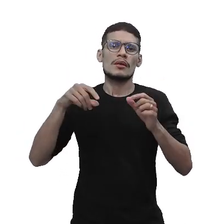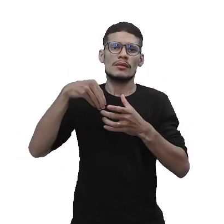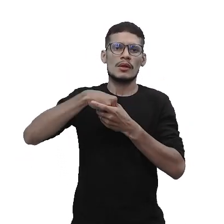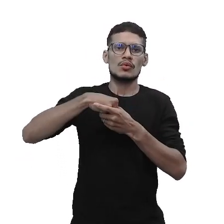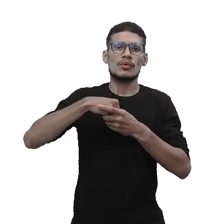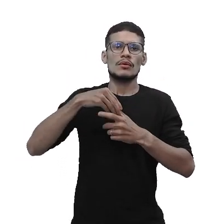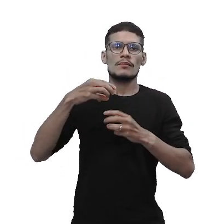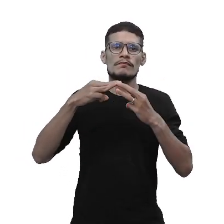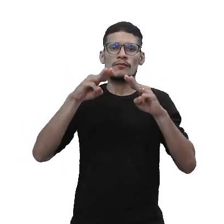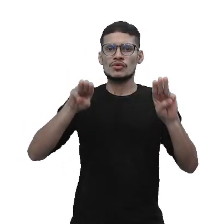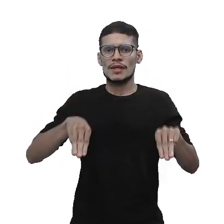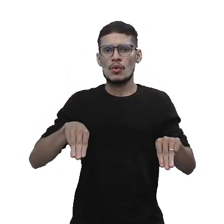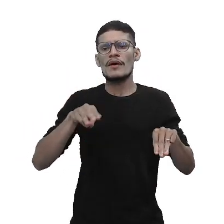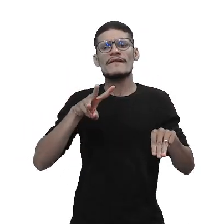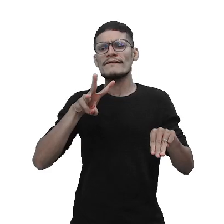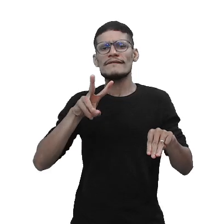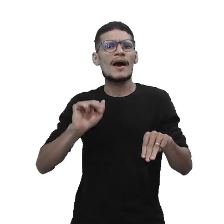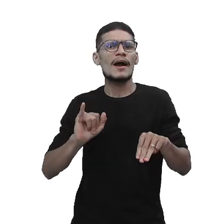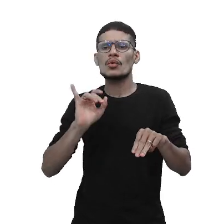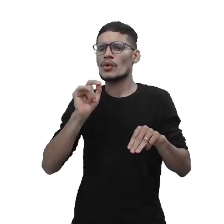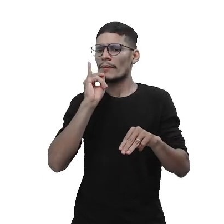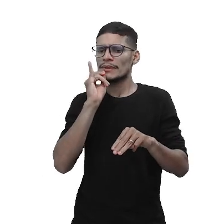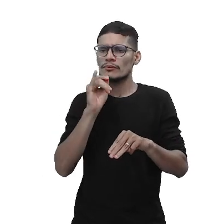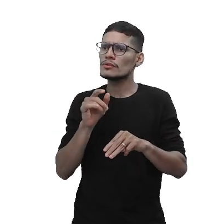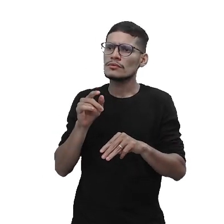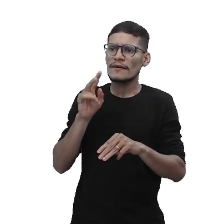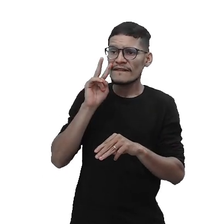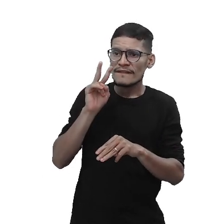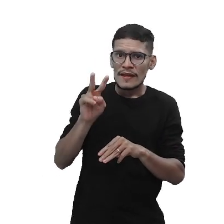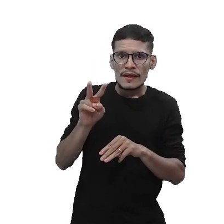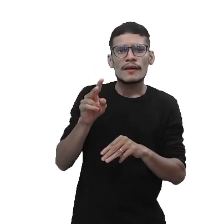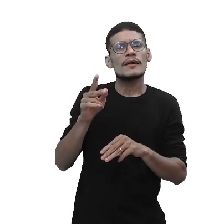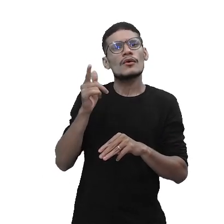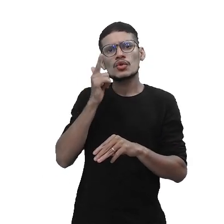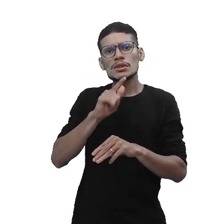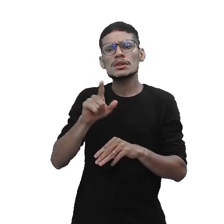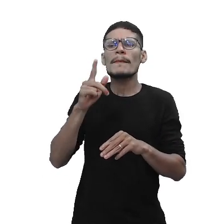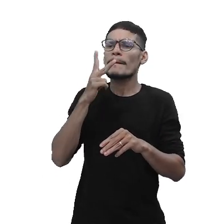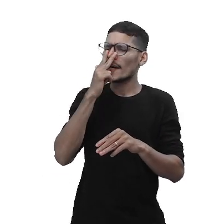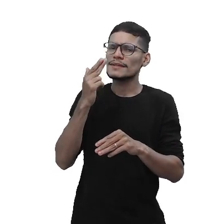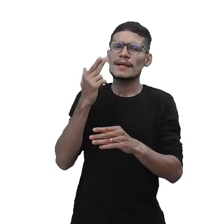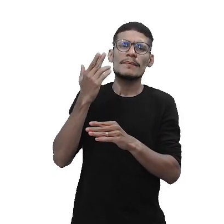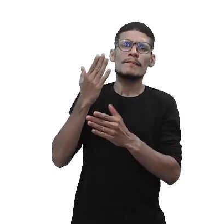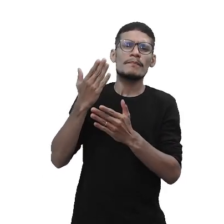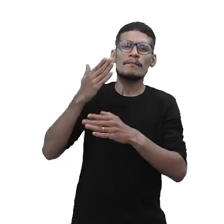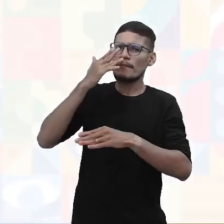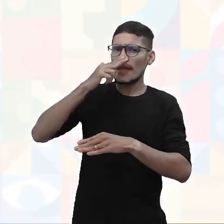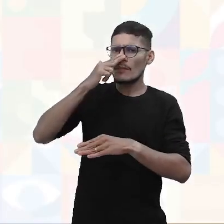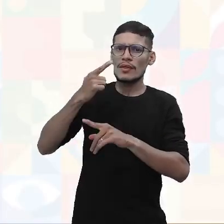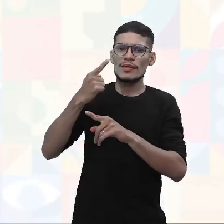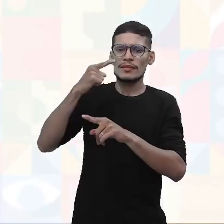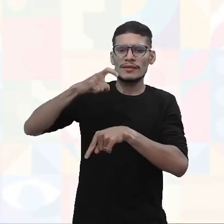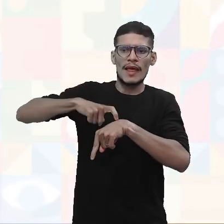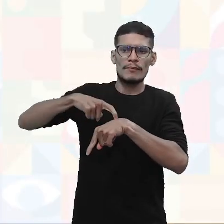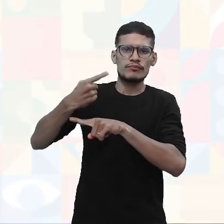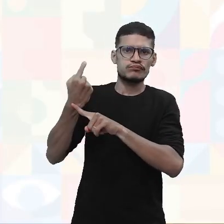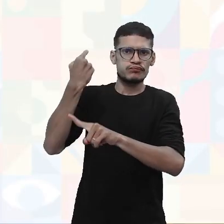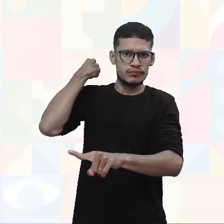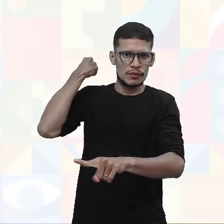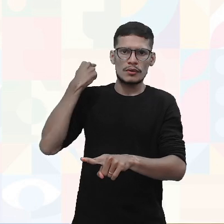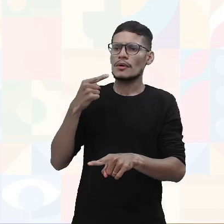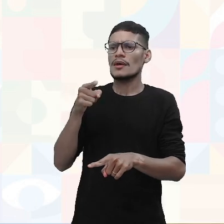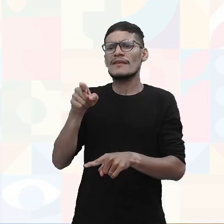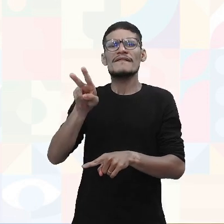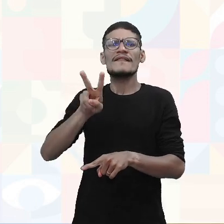de acordo como eles eram na época das quais eles trabalhavam, para manter sua característica original, porque tem essa garantia de que eles não vão